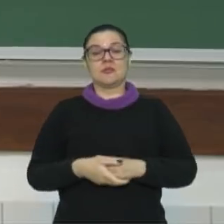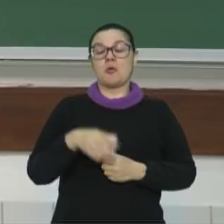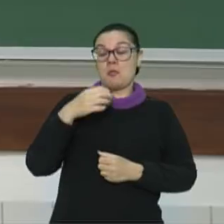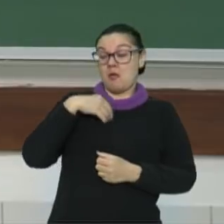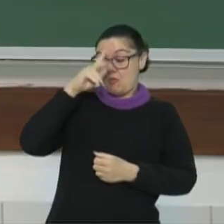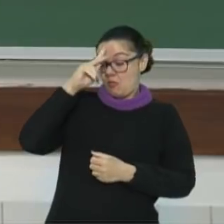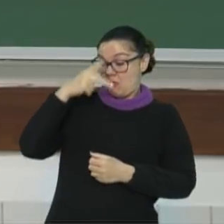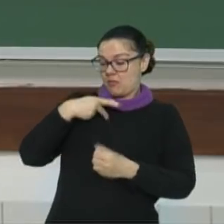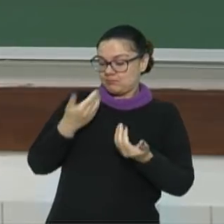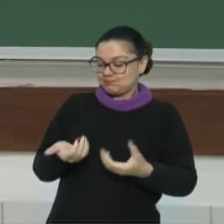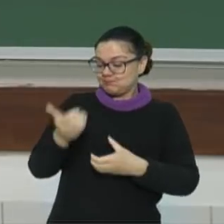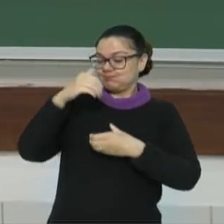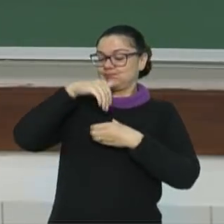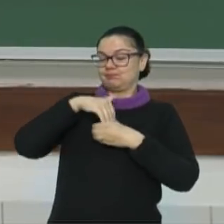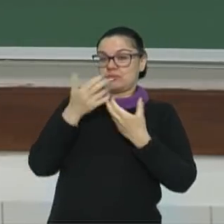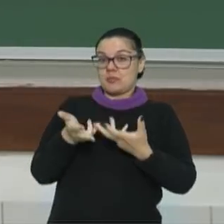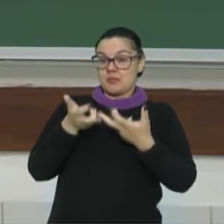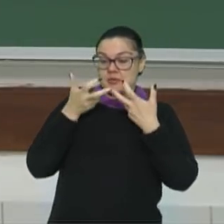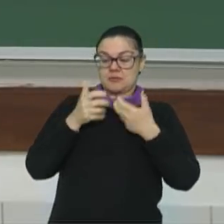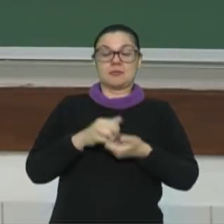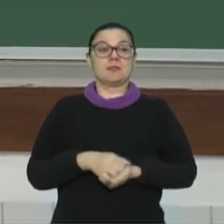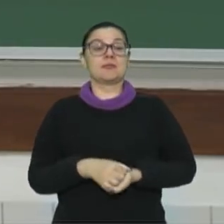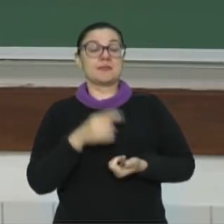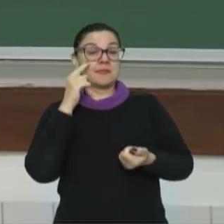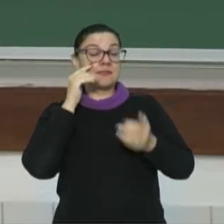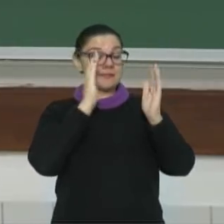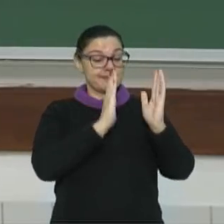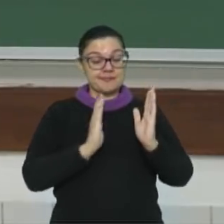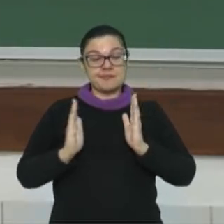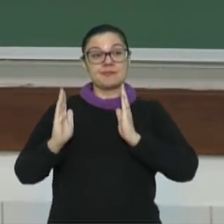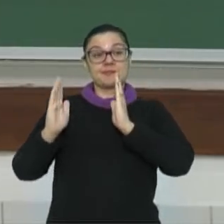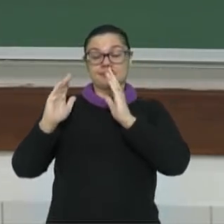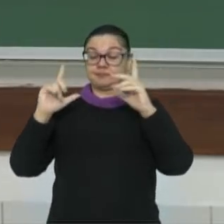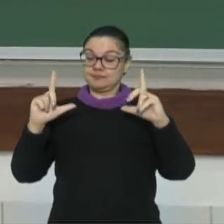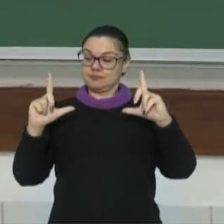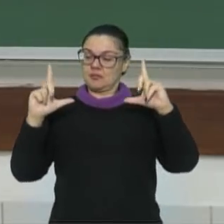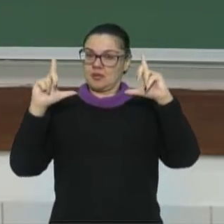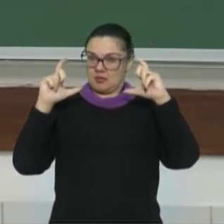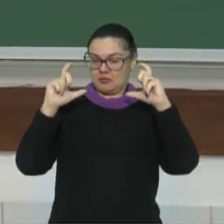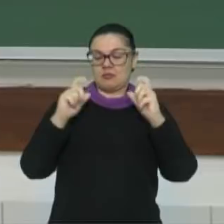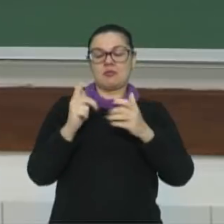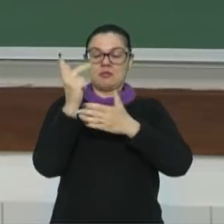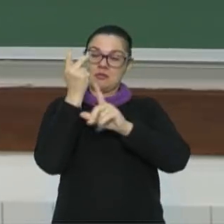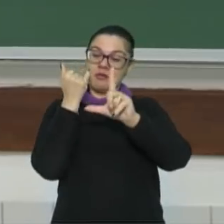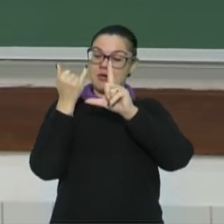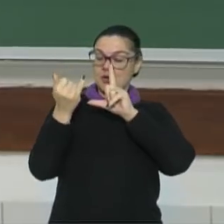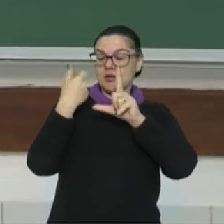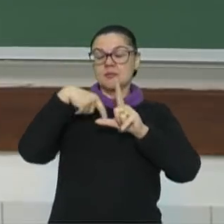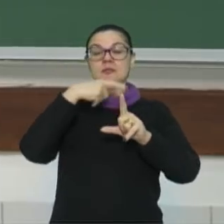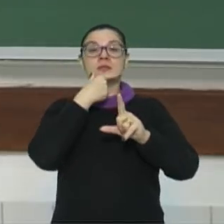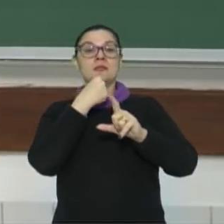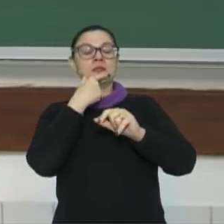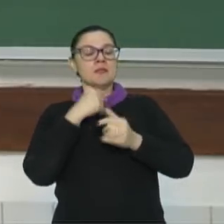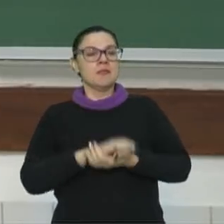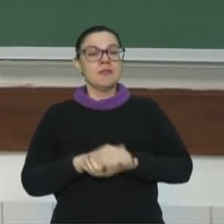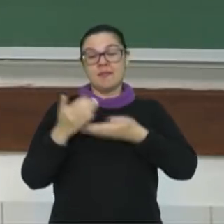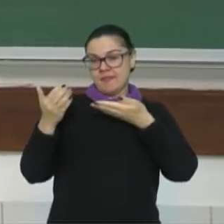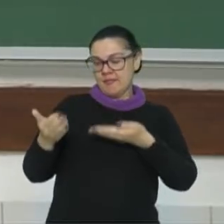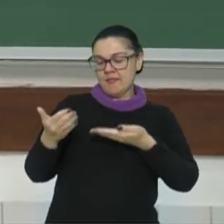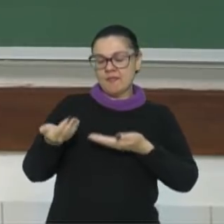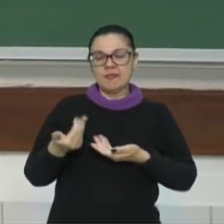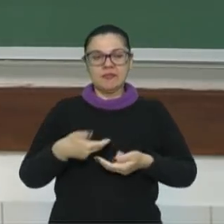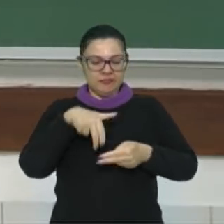olhar. Veja que você tem ali acompanhando essa foto, né, essa imagem desse homem, né, desse